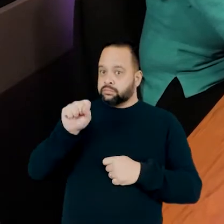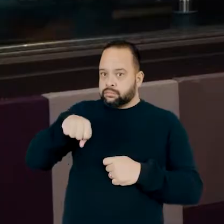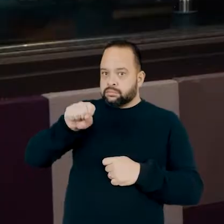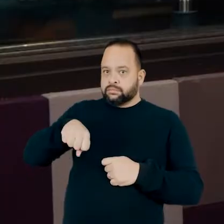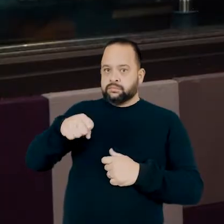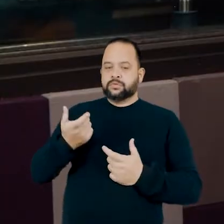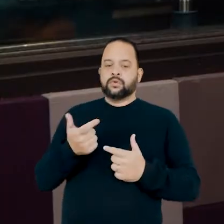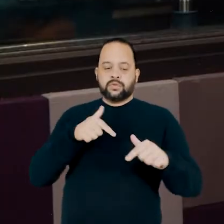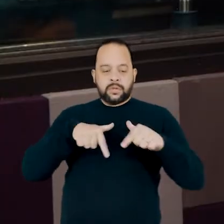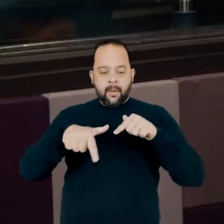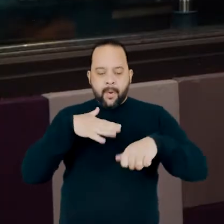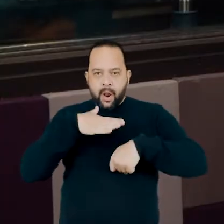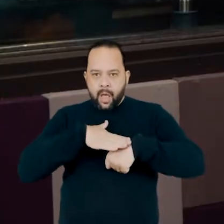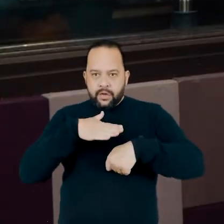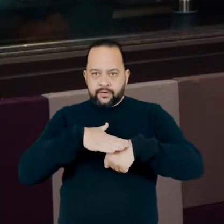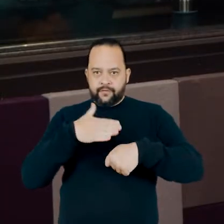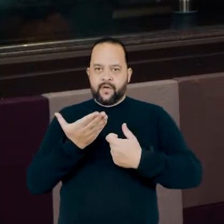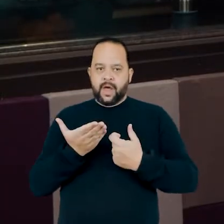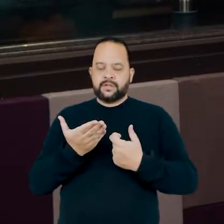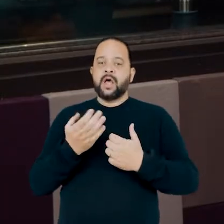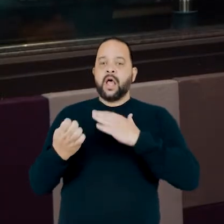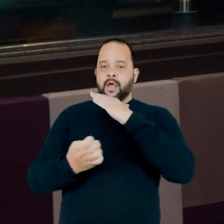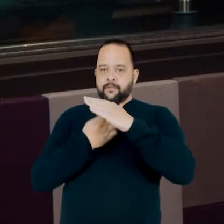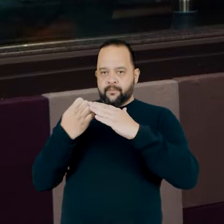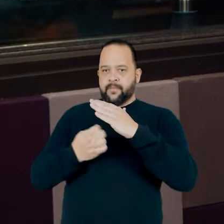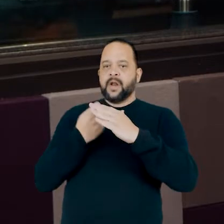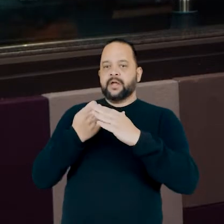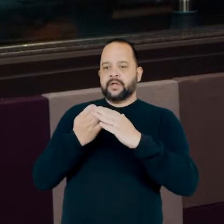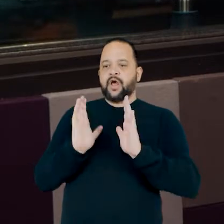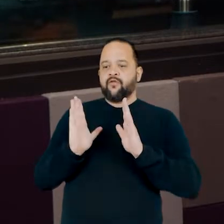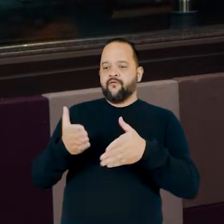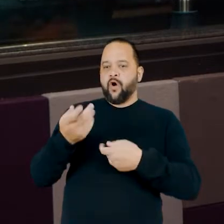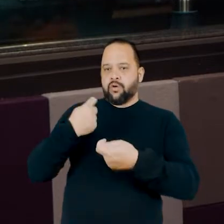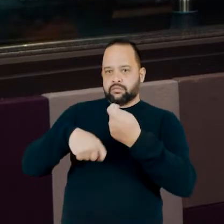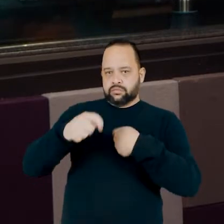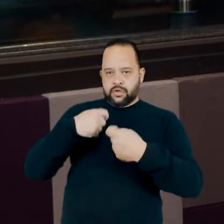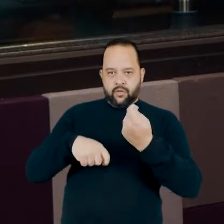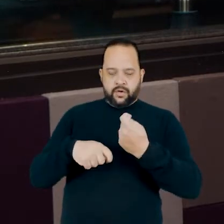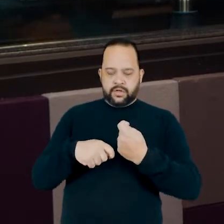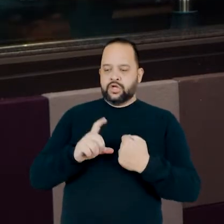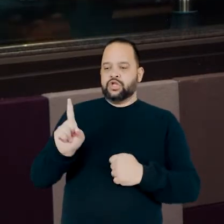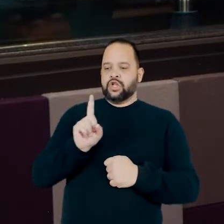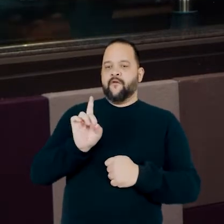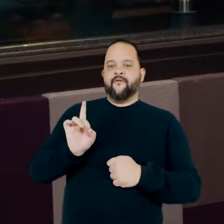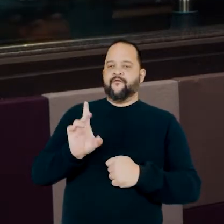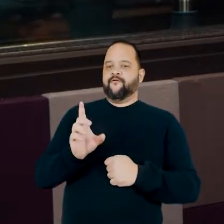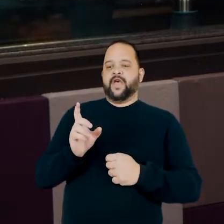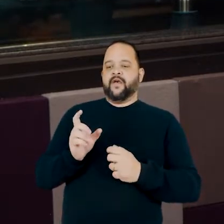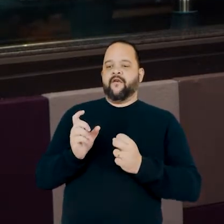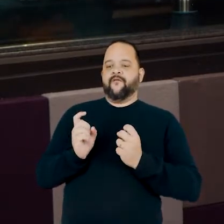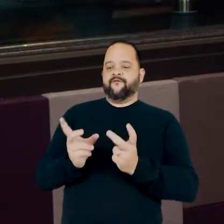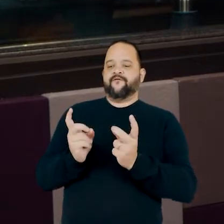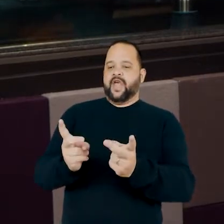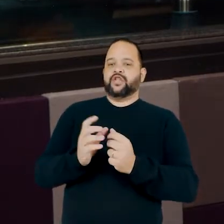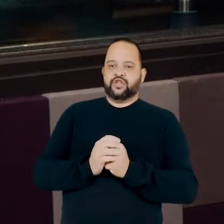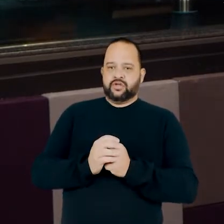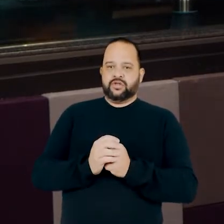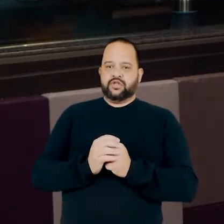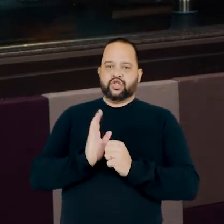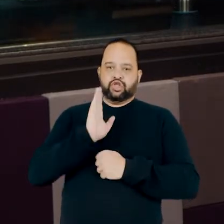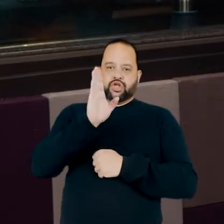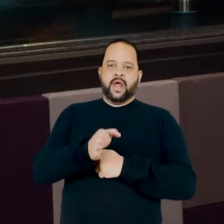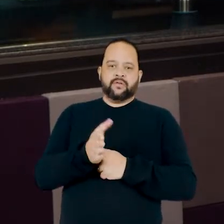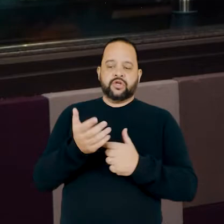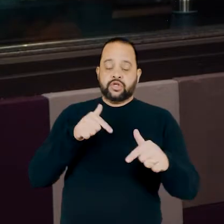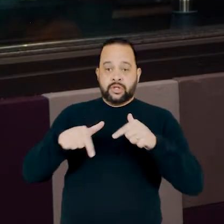sim. O trabalho que a gente faz, a Chur, ela é uma unidade de negócios, né? A gente não vende diretamente, a gente trabalha no Brasil